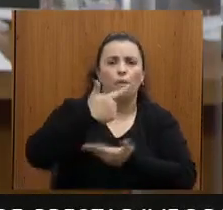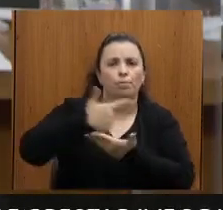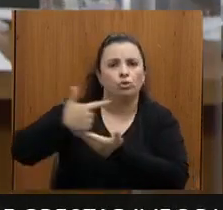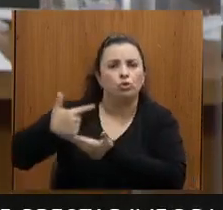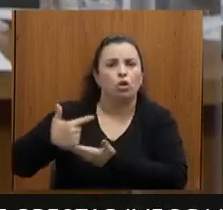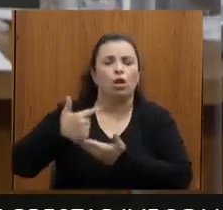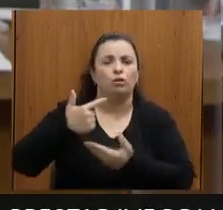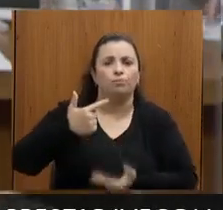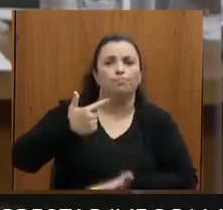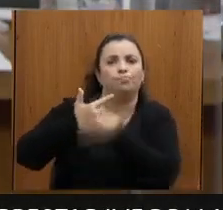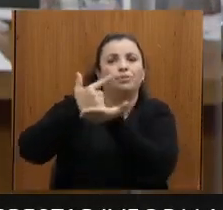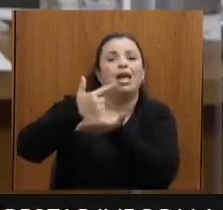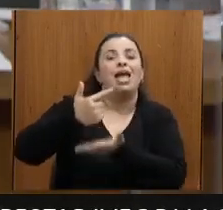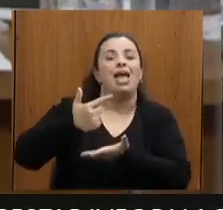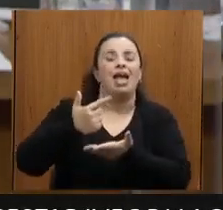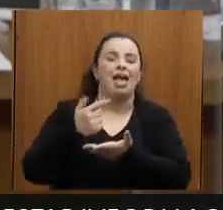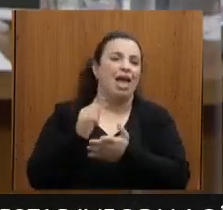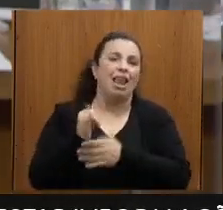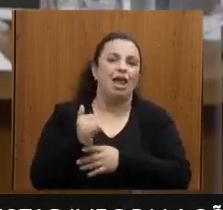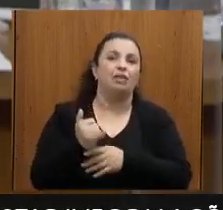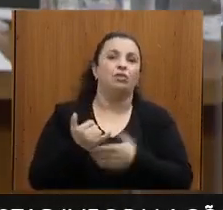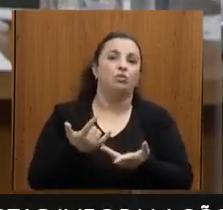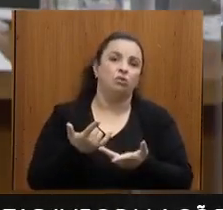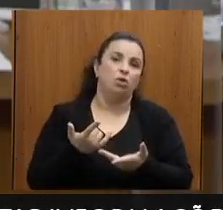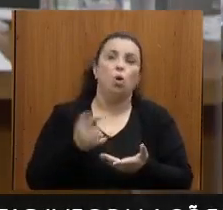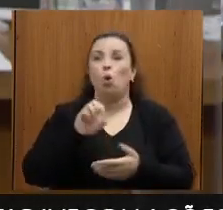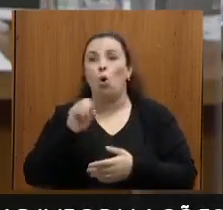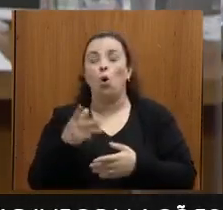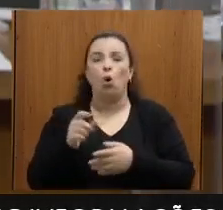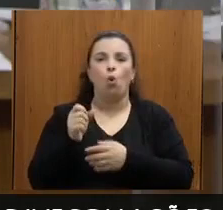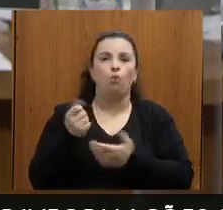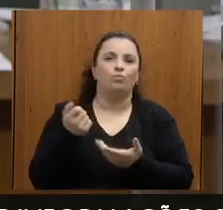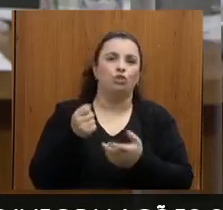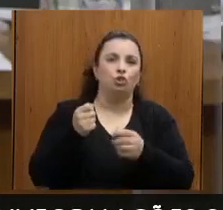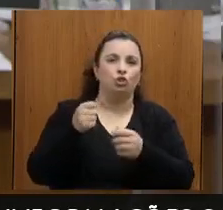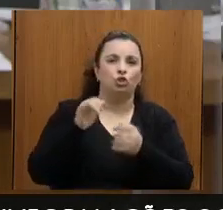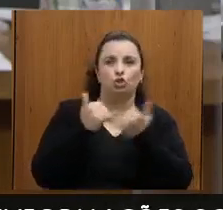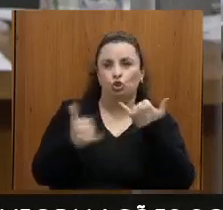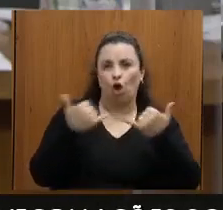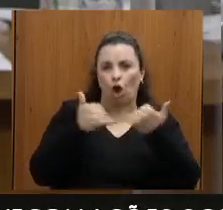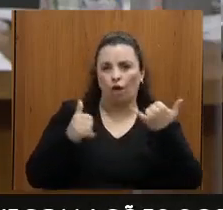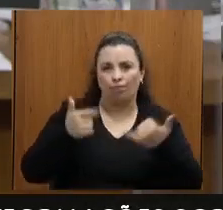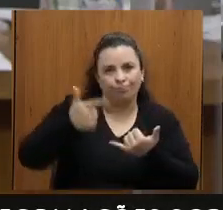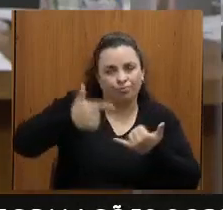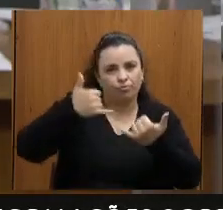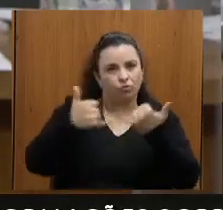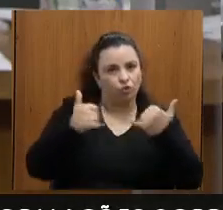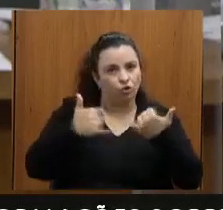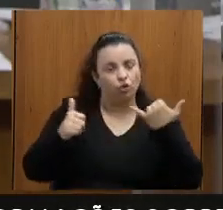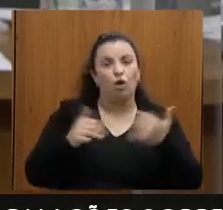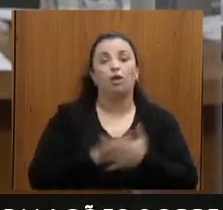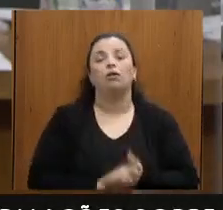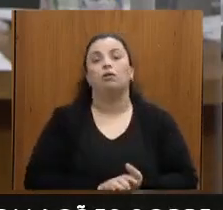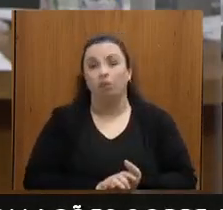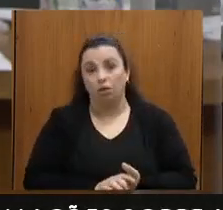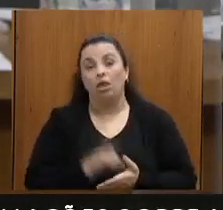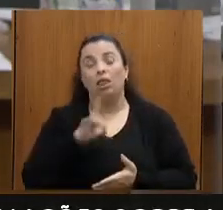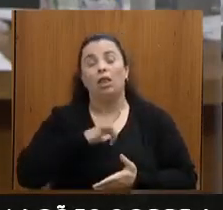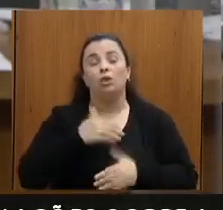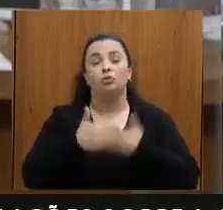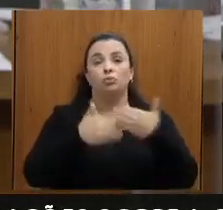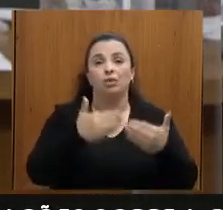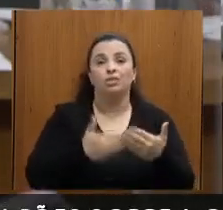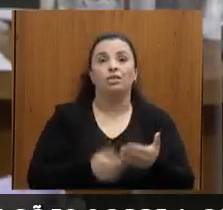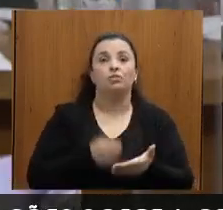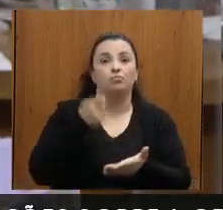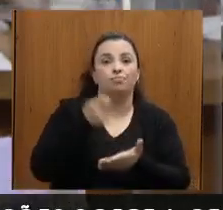que são aqueles armamentos não letais. Na Secretaria de Infraestrutura, estamos em andamento com os processos de indenização por